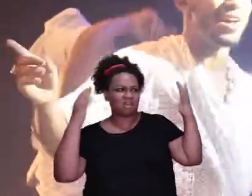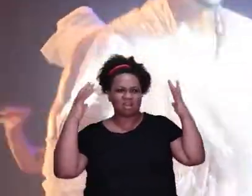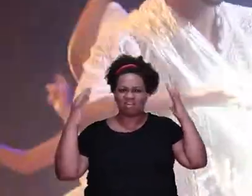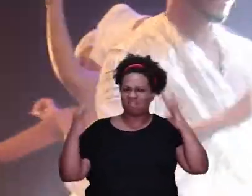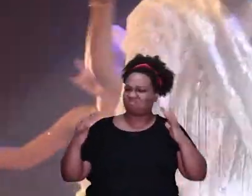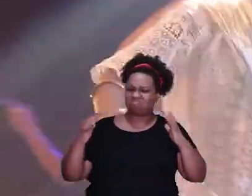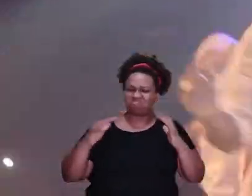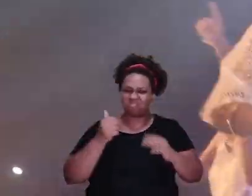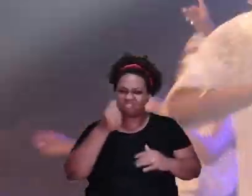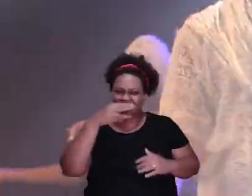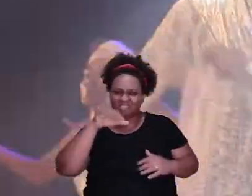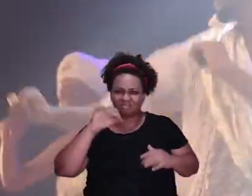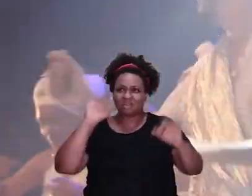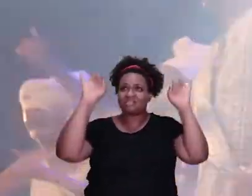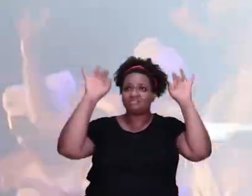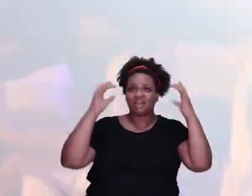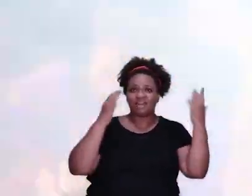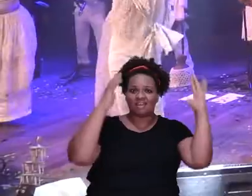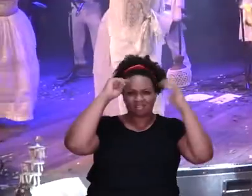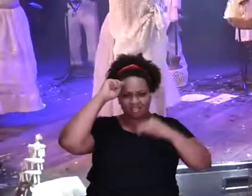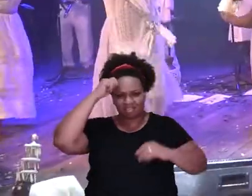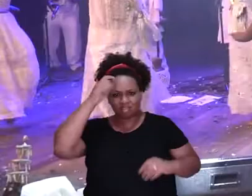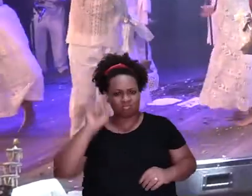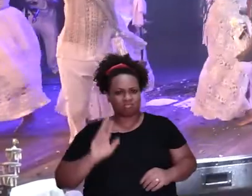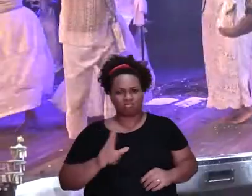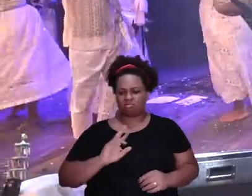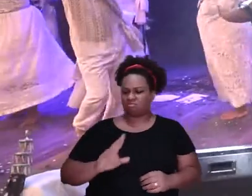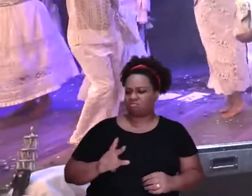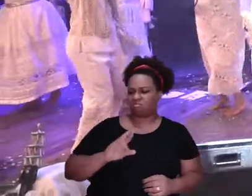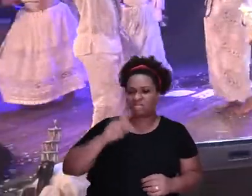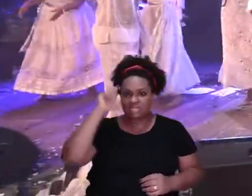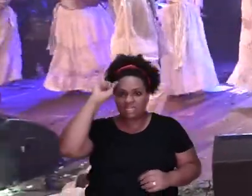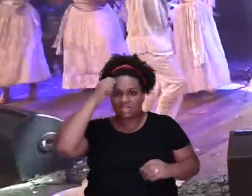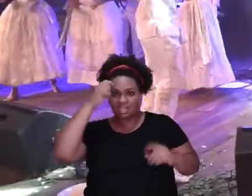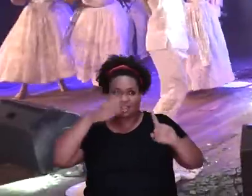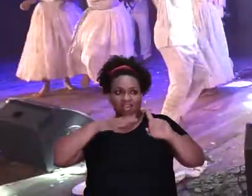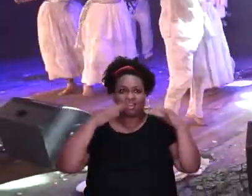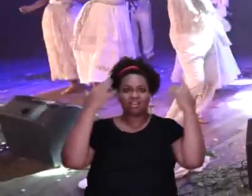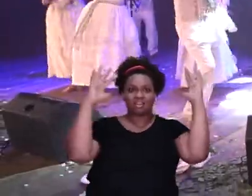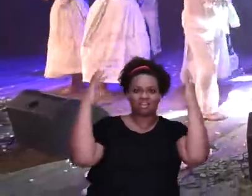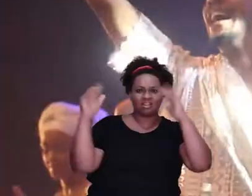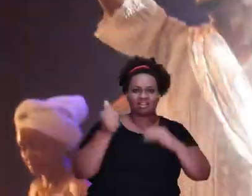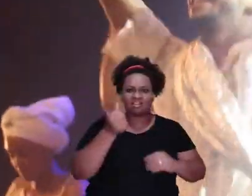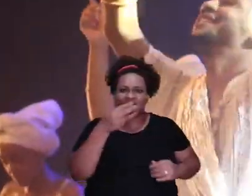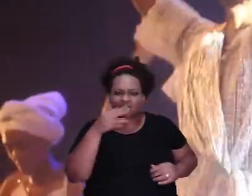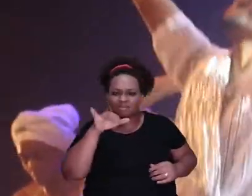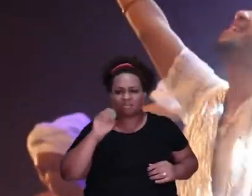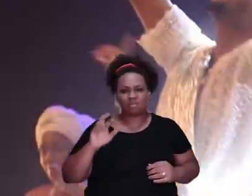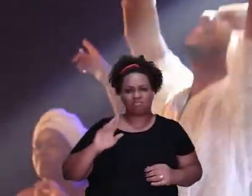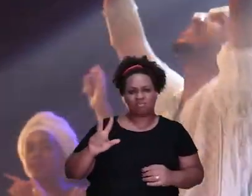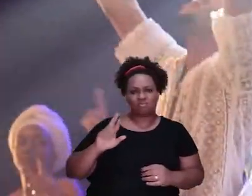medo e diretor ele vai pedir de negro mas não entendimento de maioria de